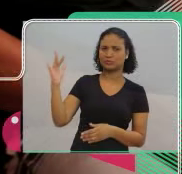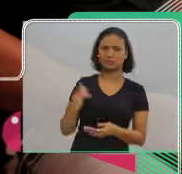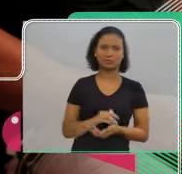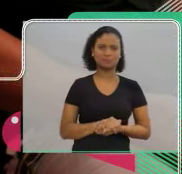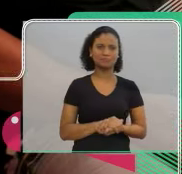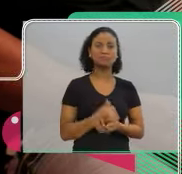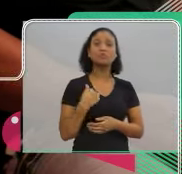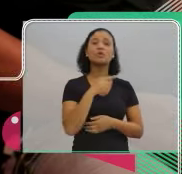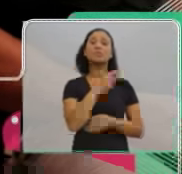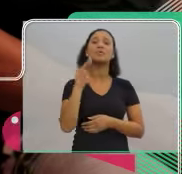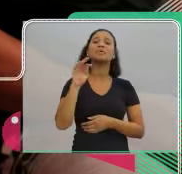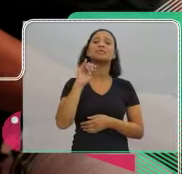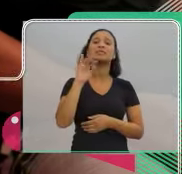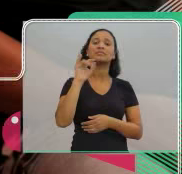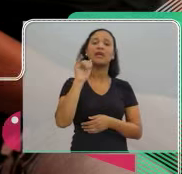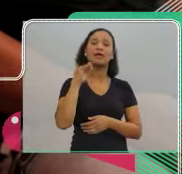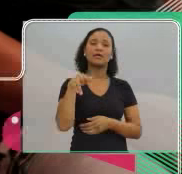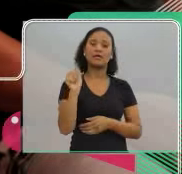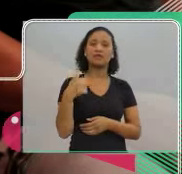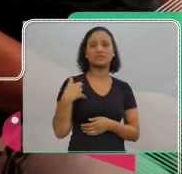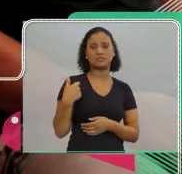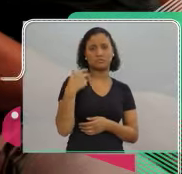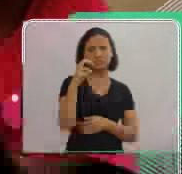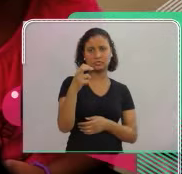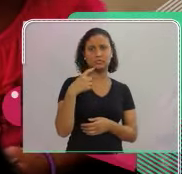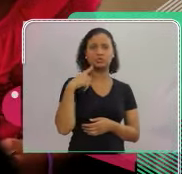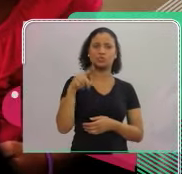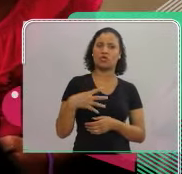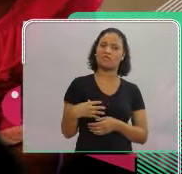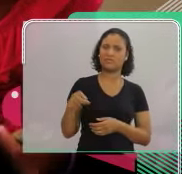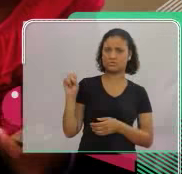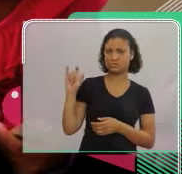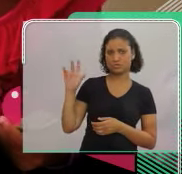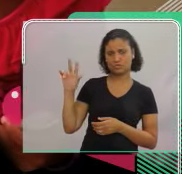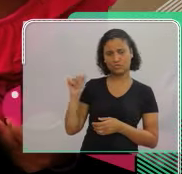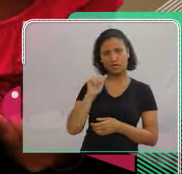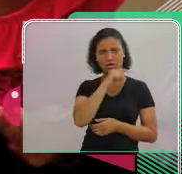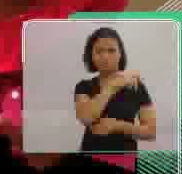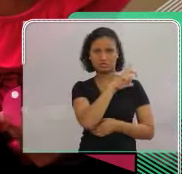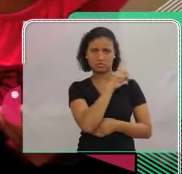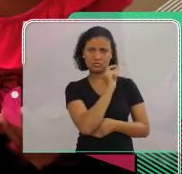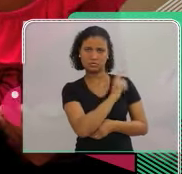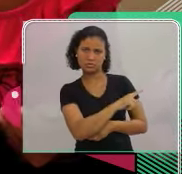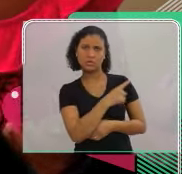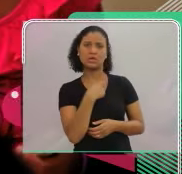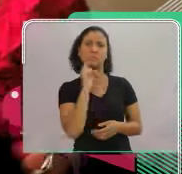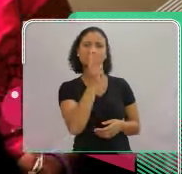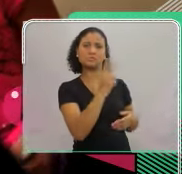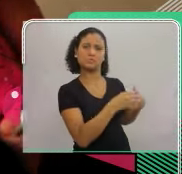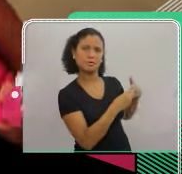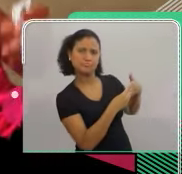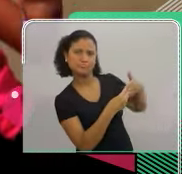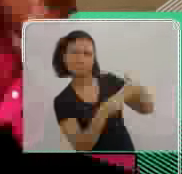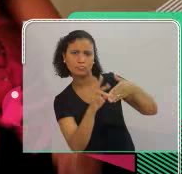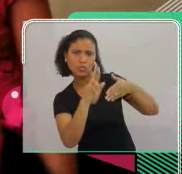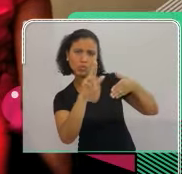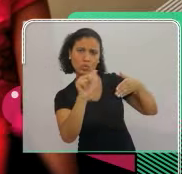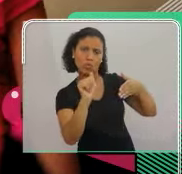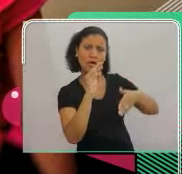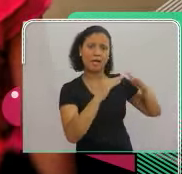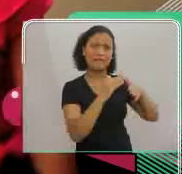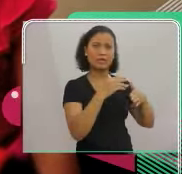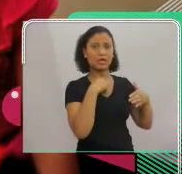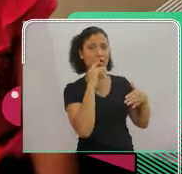tenho 5 anos, eu sou filha da Silvia e do Ângelo. Eu guio eles quando tá na rua